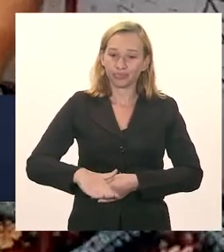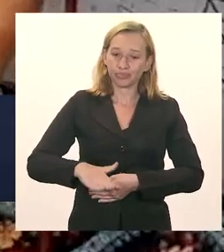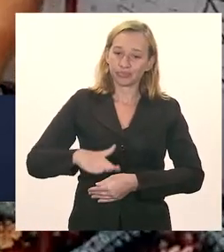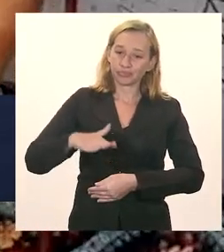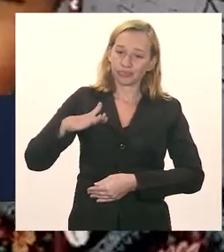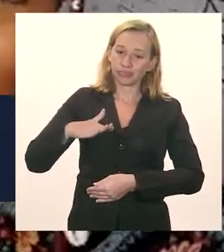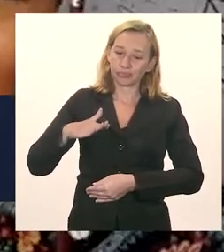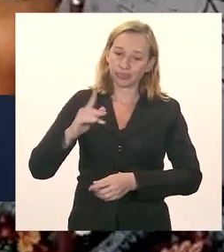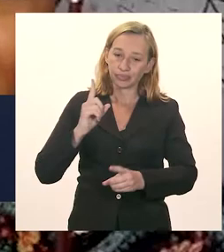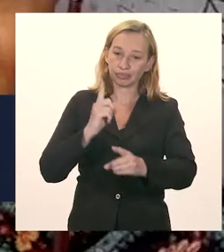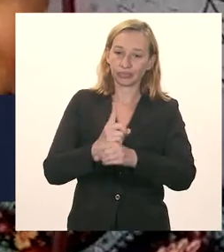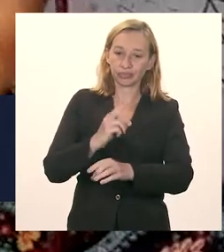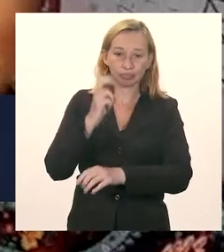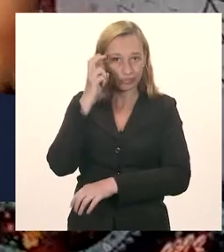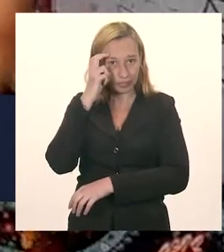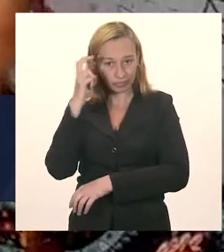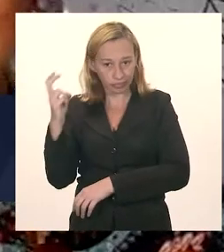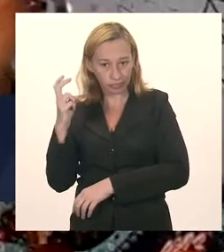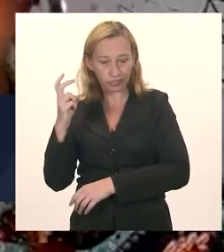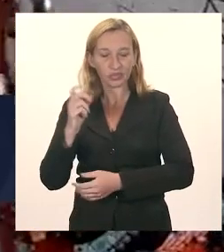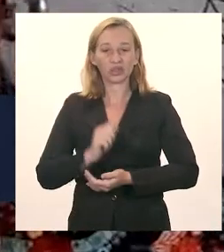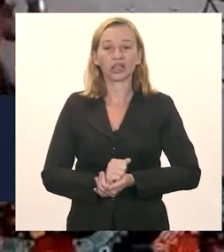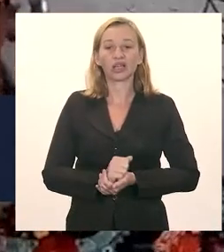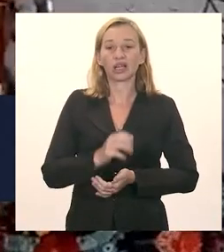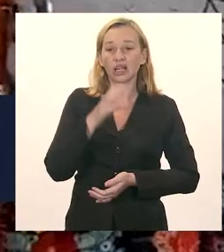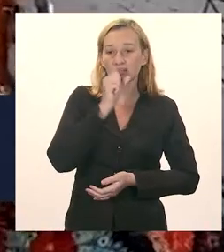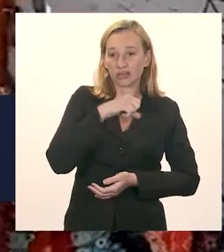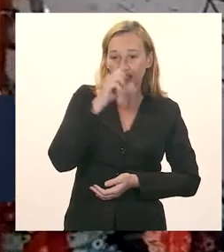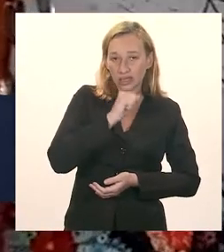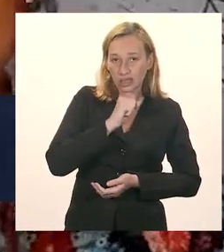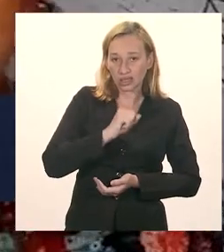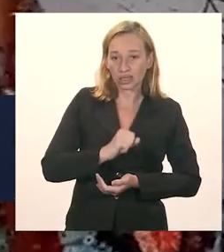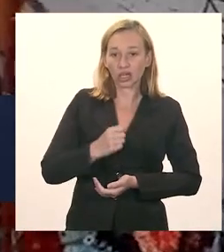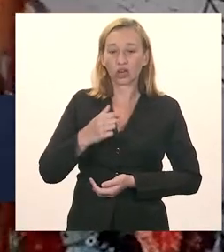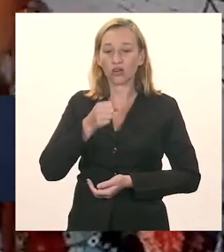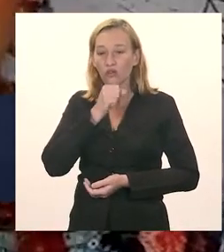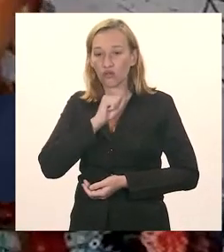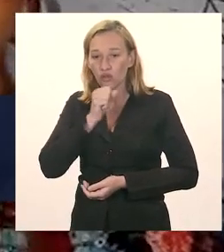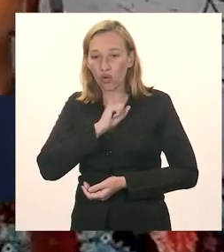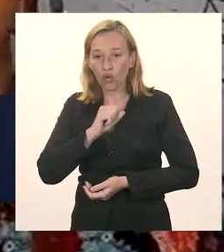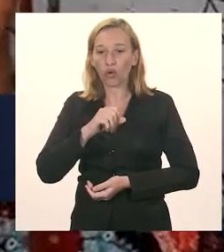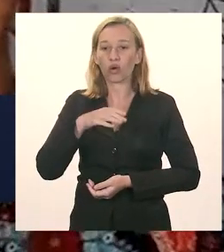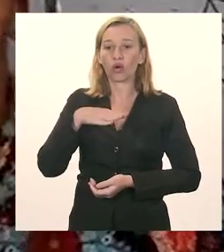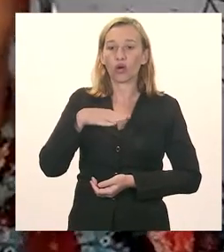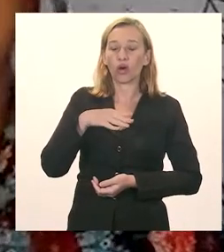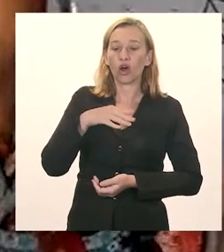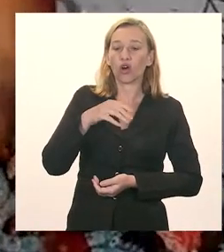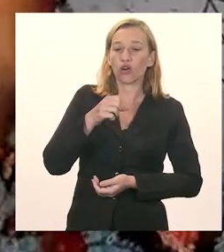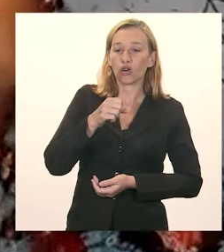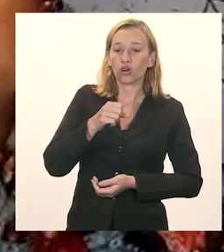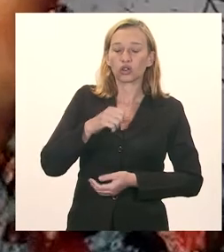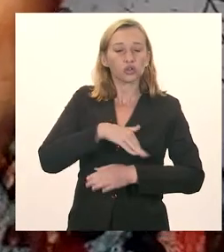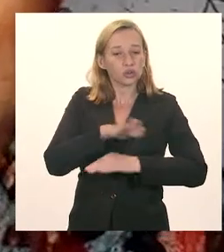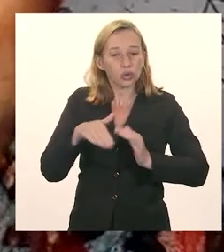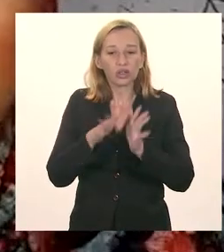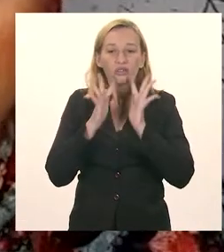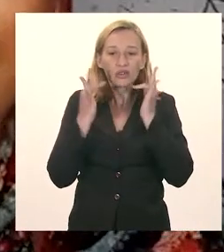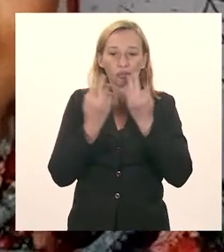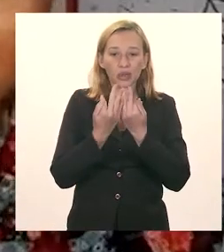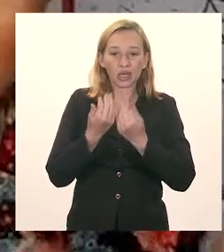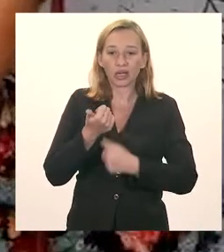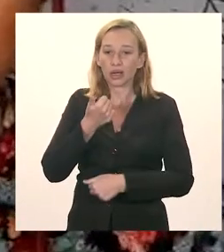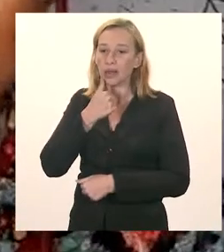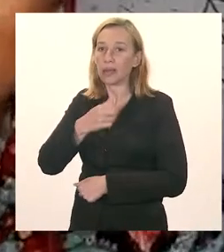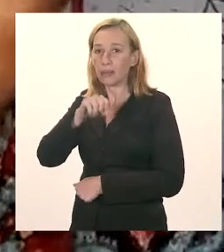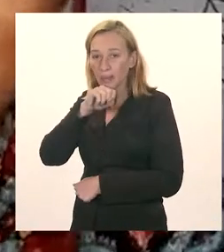cresci indo para os encontros culturais de Laranjeiras, que o meu avô, a minha bisavó, meus tios, minha família por parte